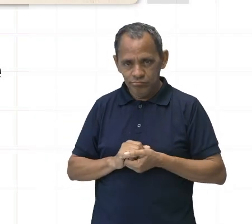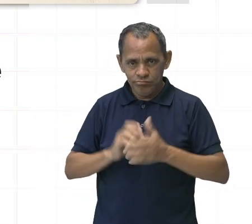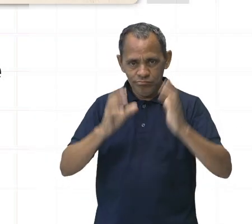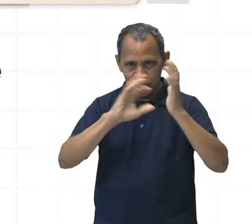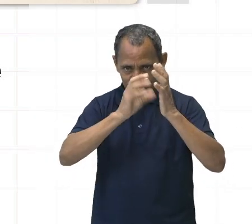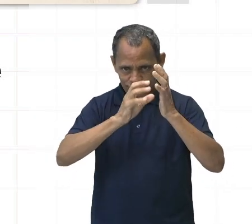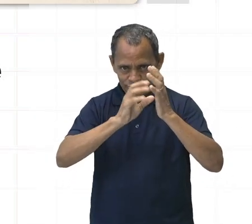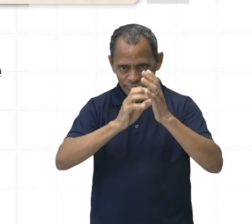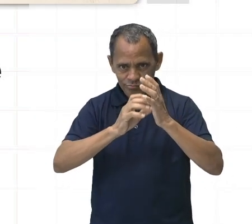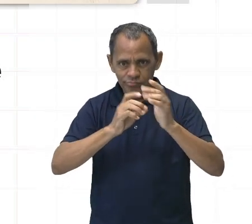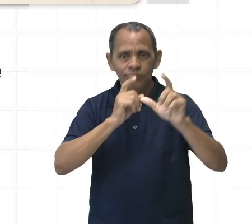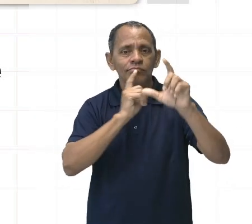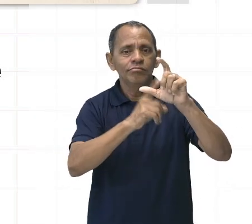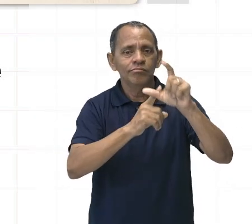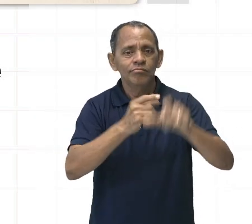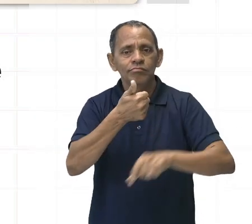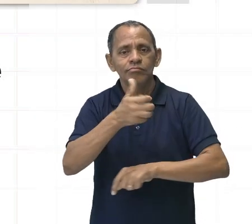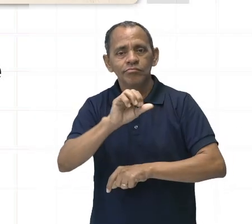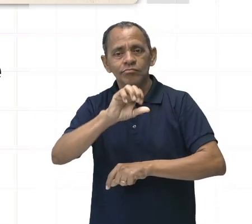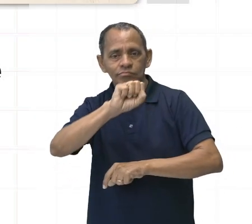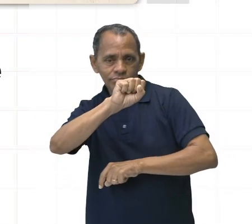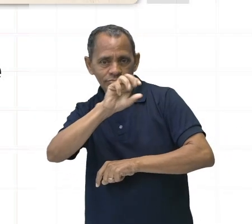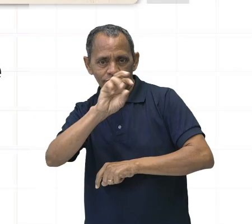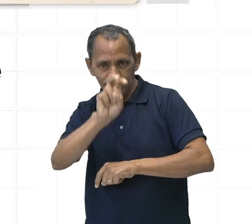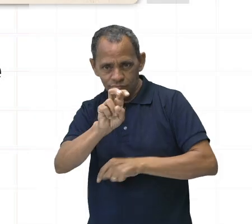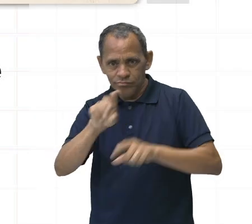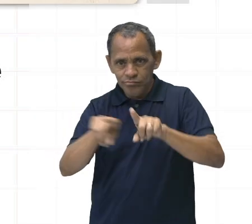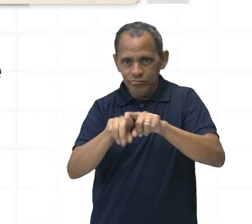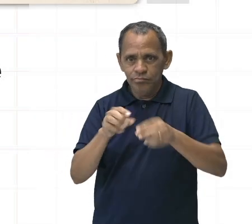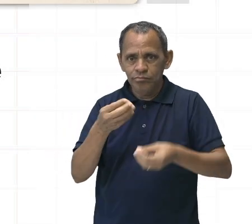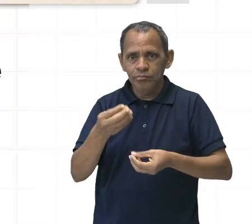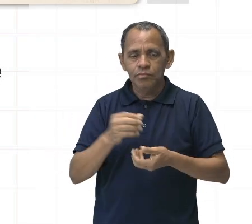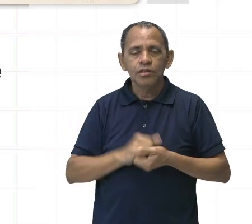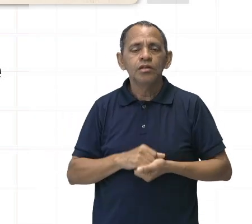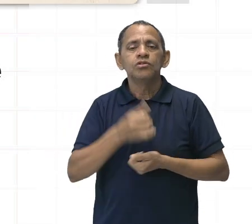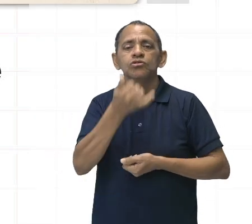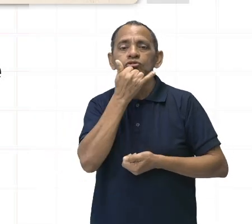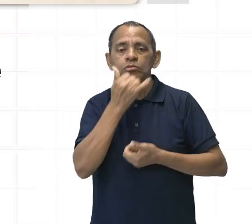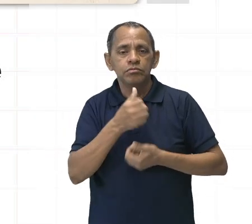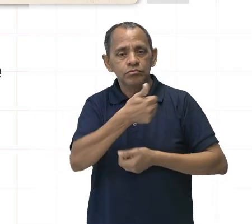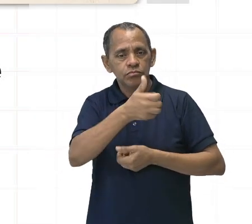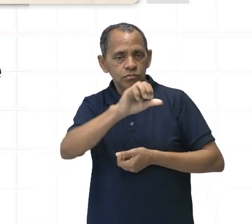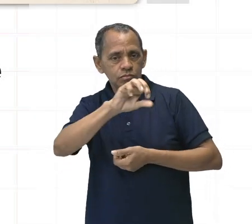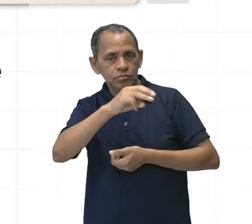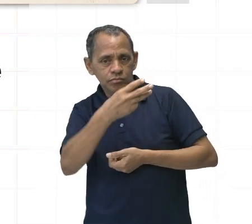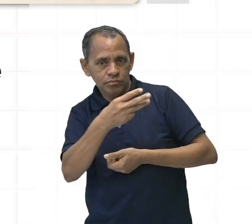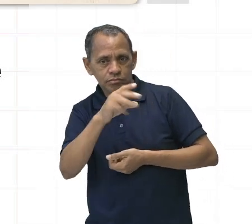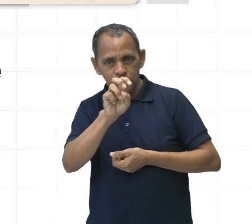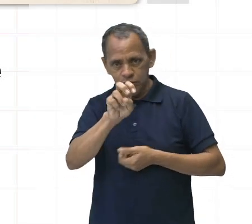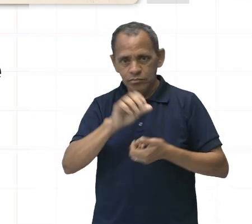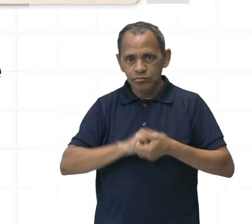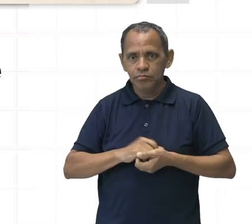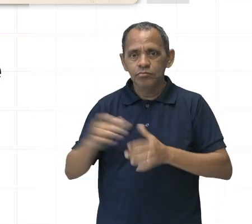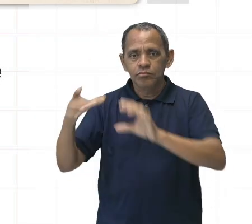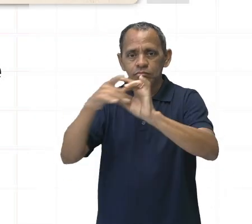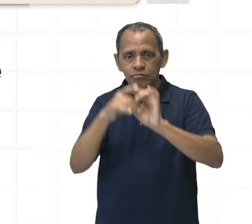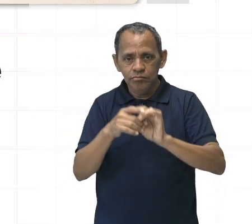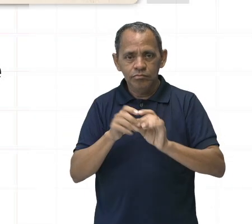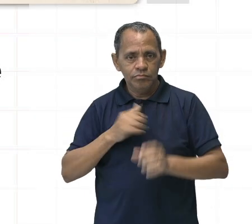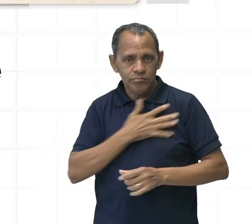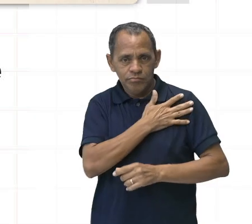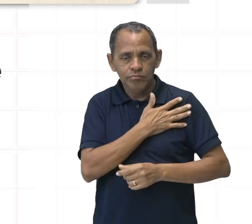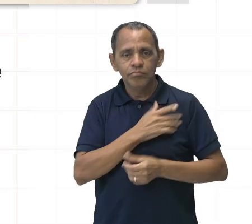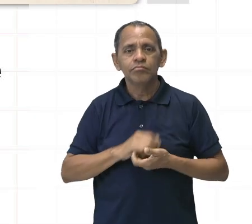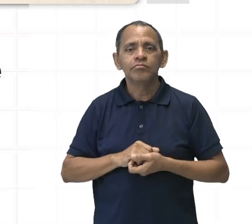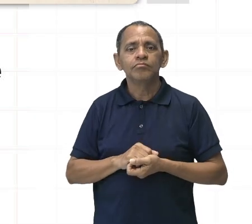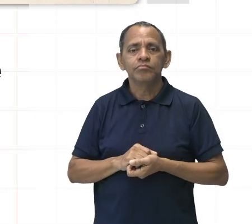Partido Comunista em 1935, e era uma tentativa de tirar Vargas do poder com o apoio de comunistas ligados ao Exército